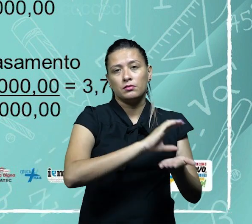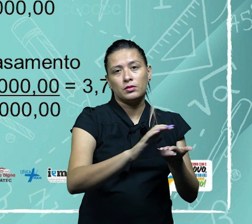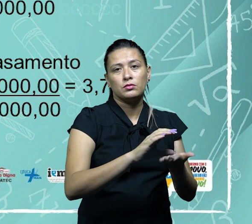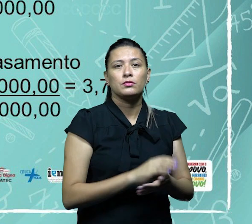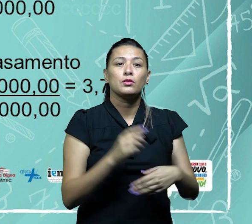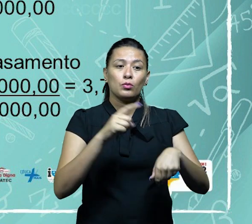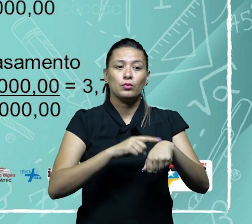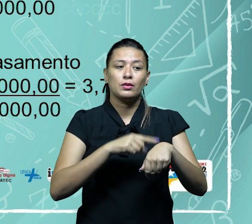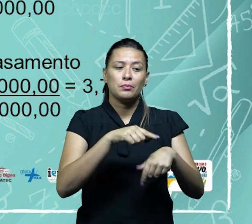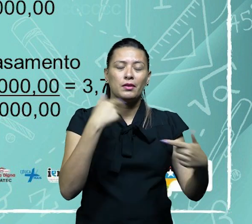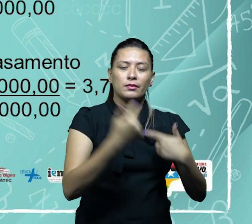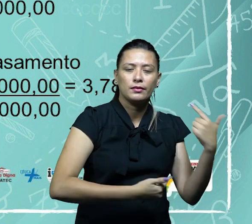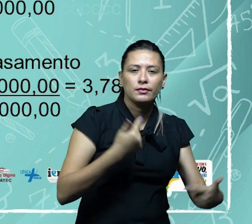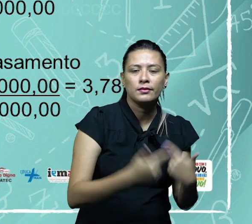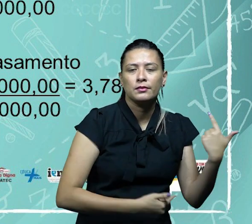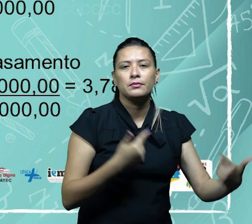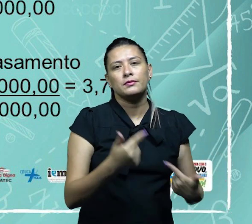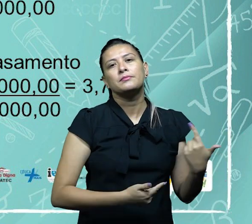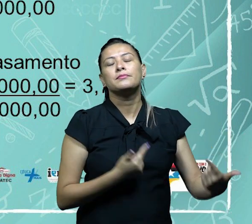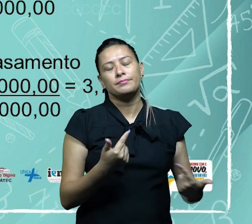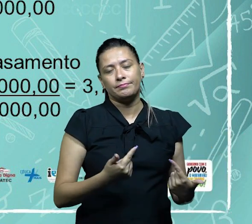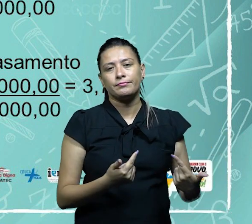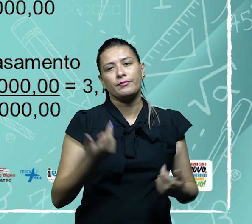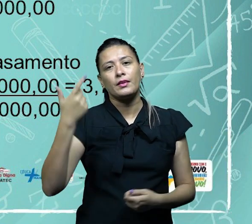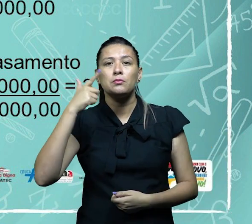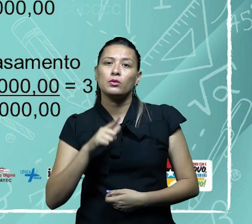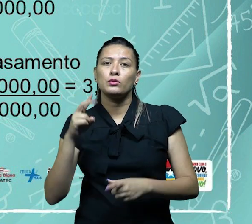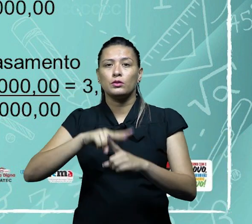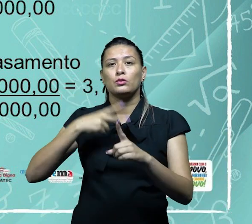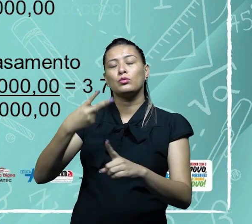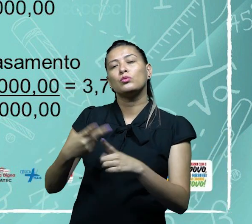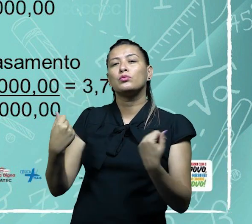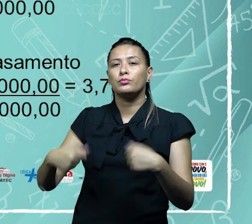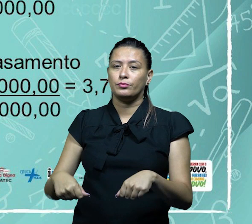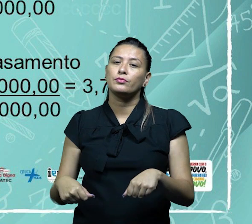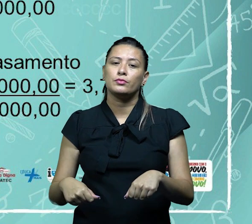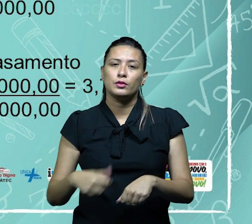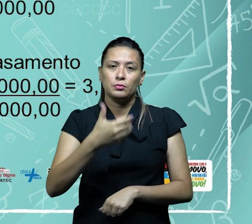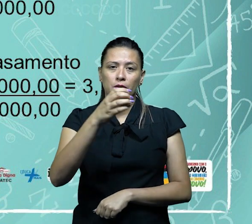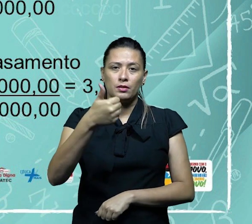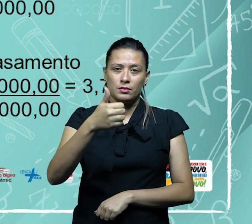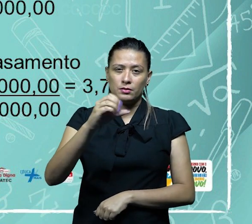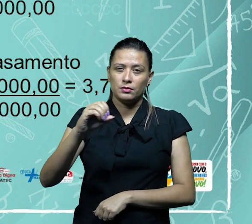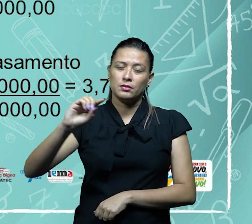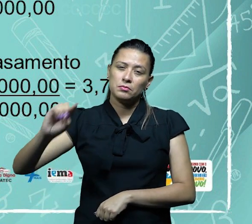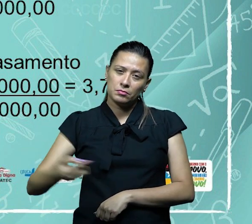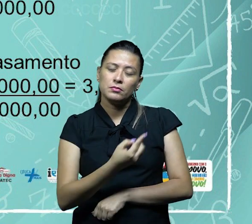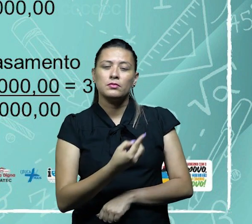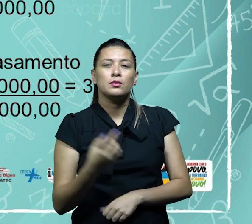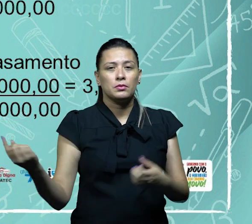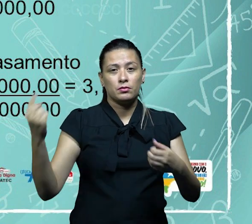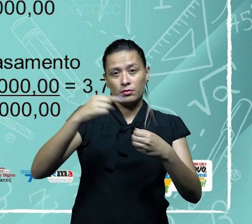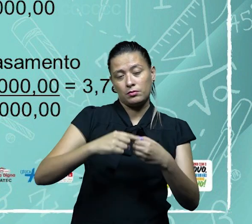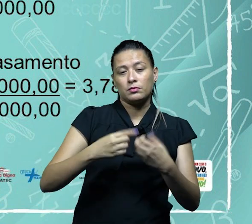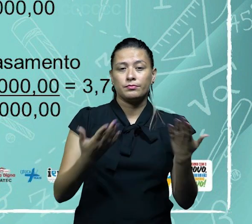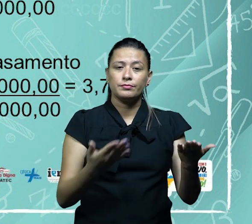fixo lá, ó. O da bicicleta foi 1.000 e do casamento foi 18 mil. Então vai ser dividido o investimento inicial, quanto ele gastou no